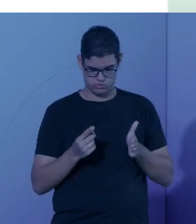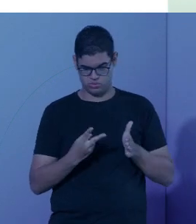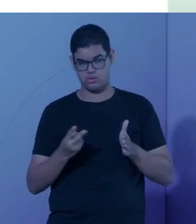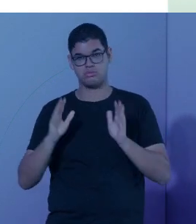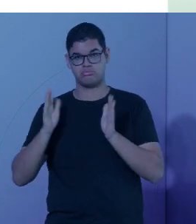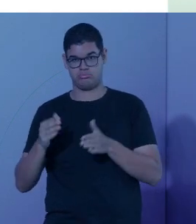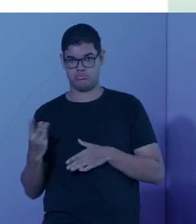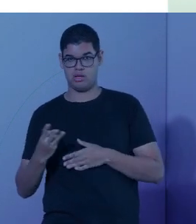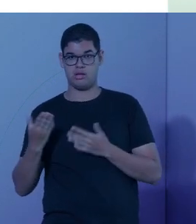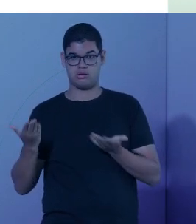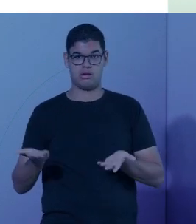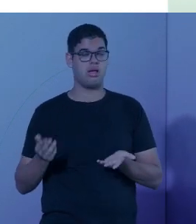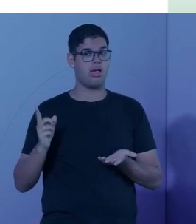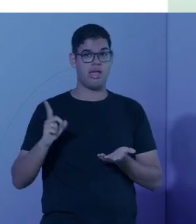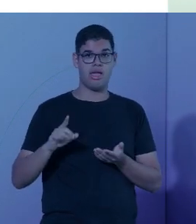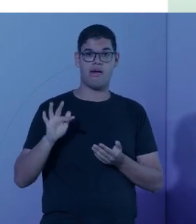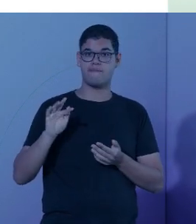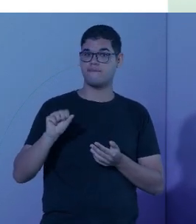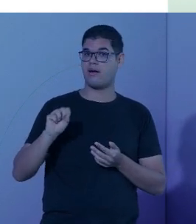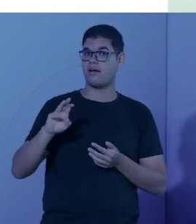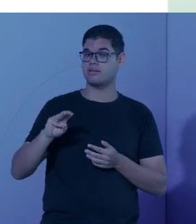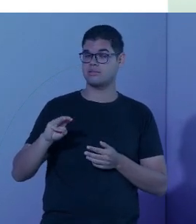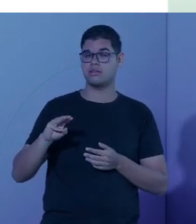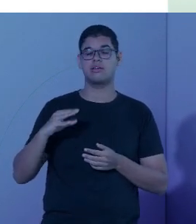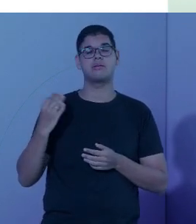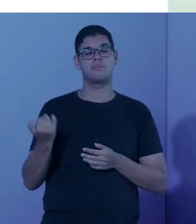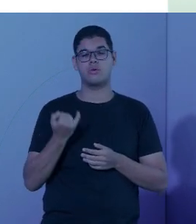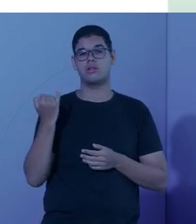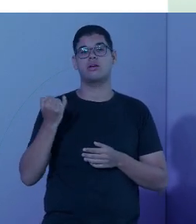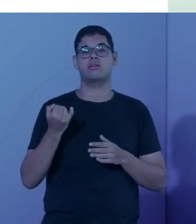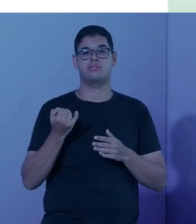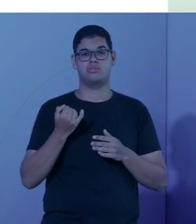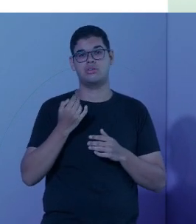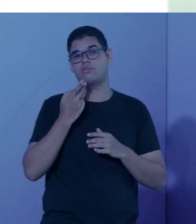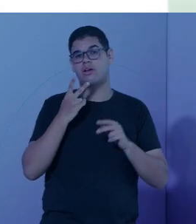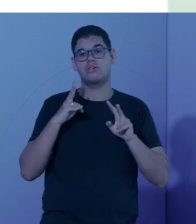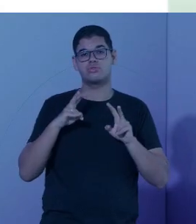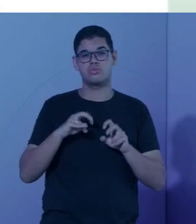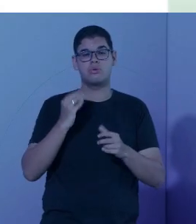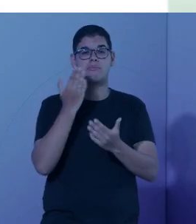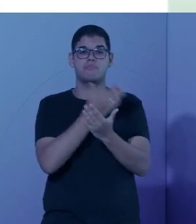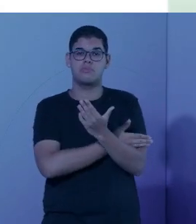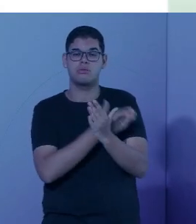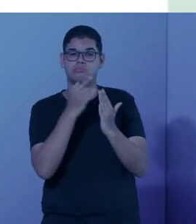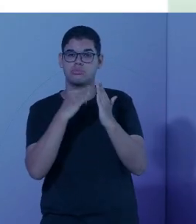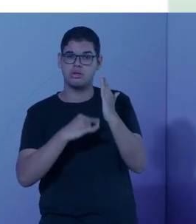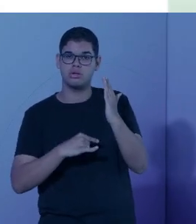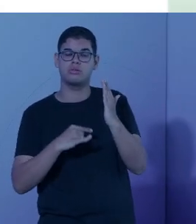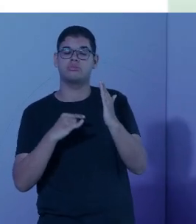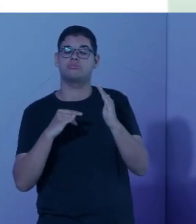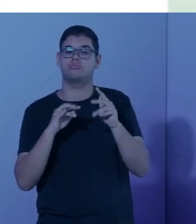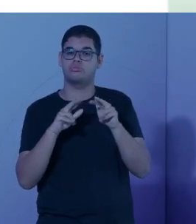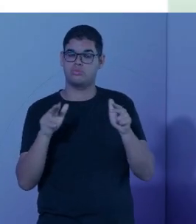Por exemplo, a fase de pactuação, que é a pactuação tripartite, que a doutora Alexandra trouxe,